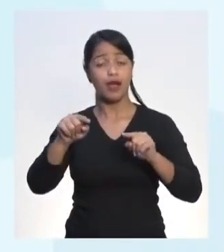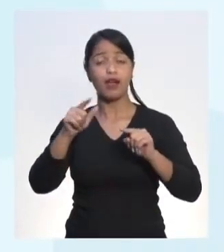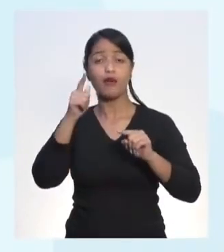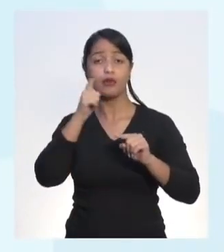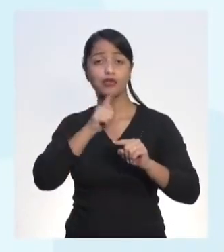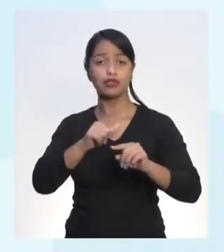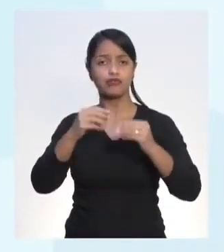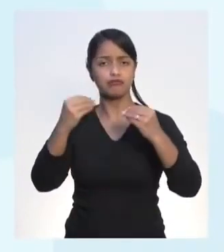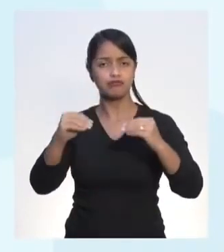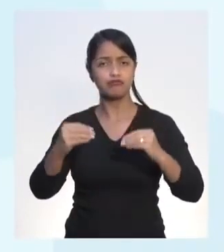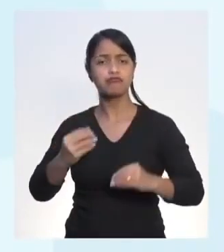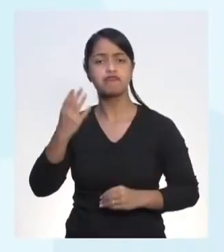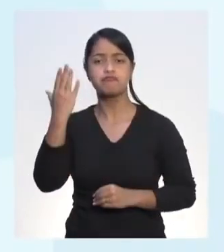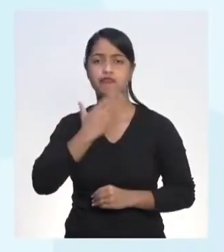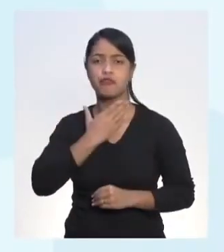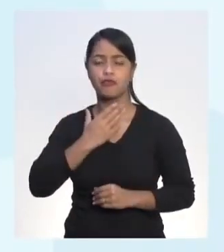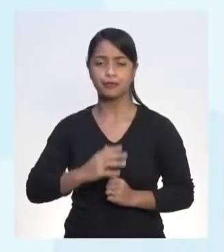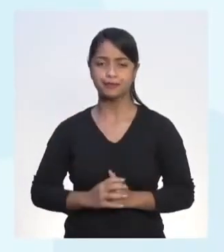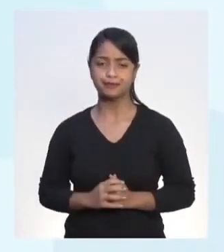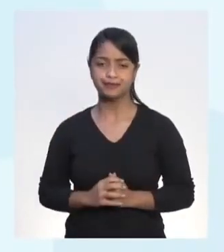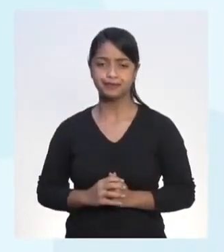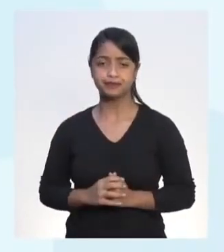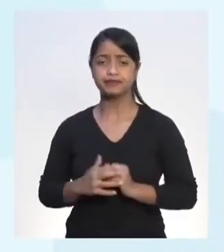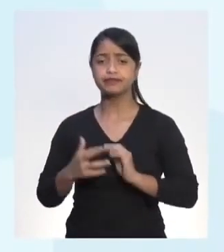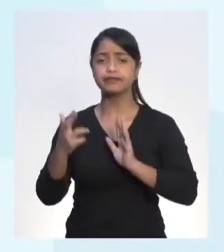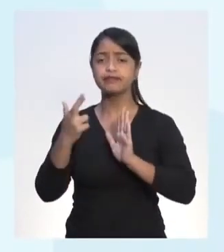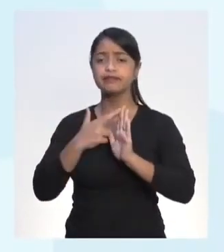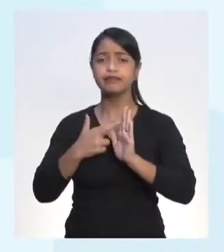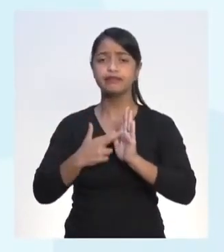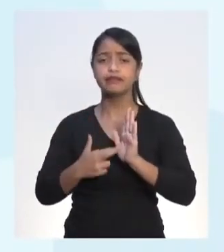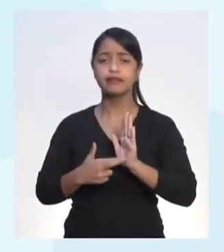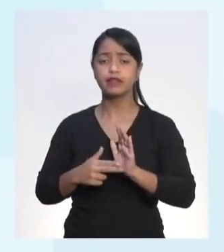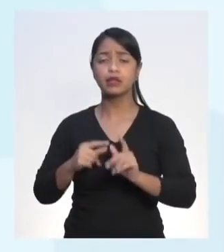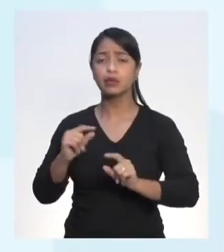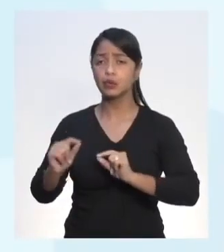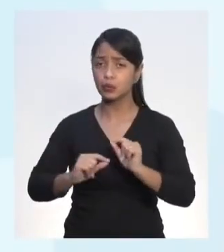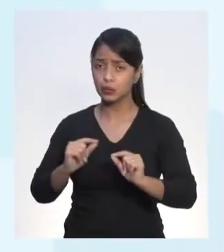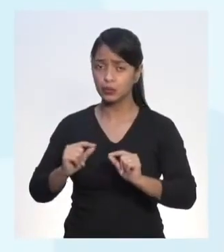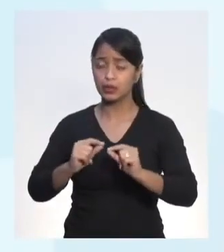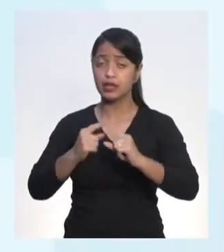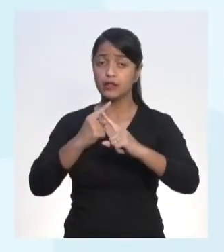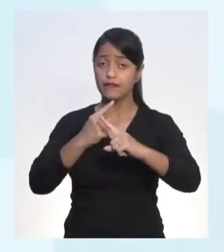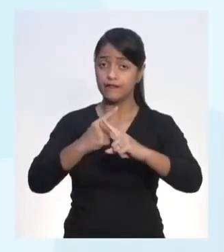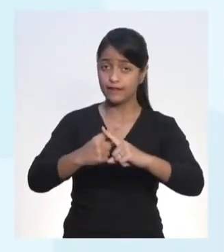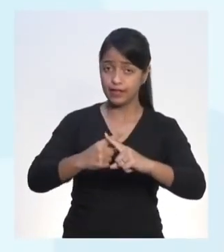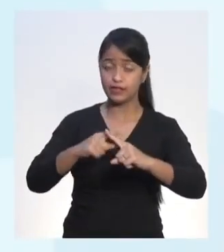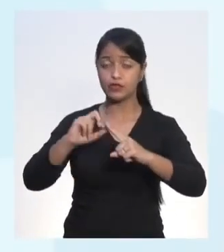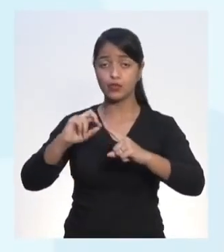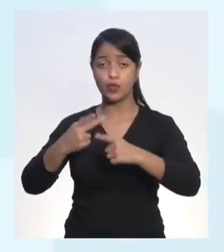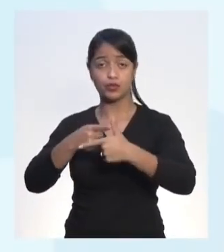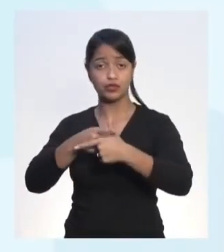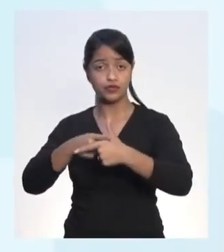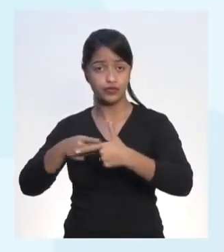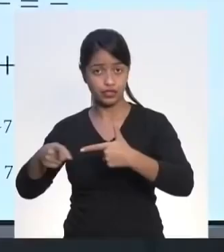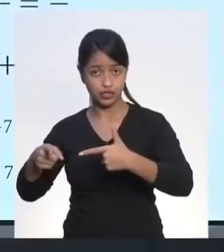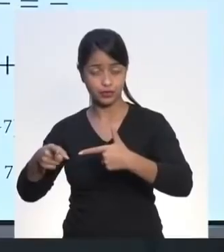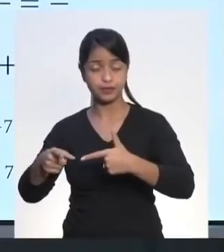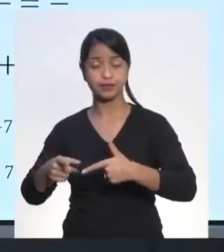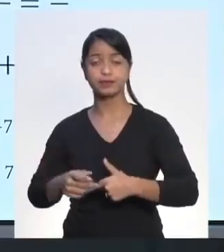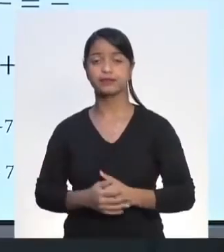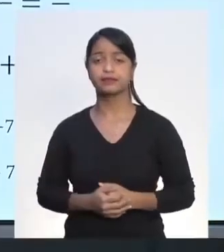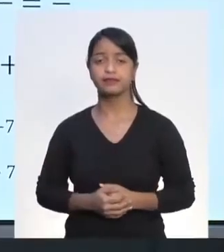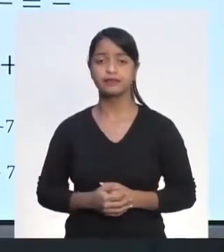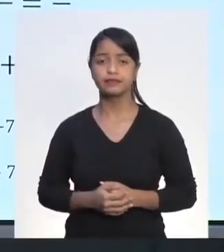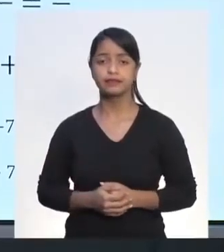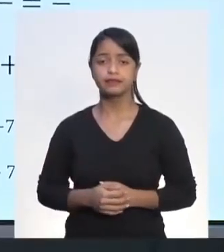forma. Essa regra tem como unidade para a multiplicação e a divisão. Então, o que eu vou fazer de operação